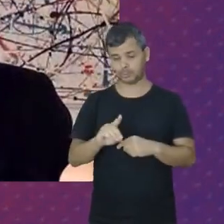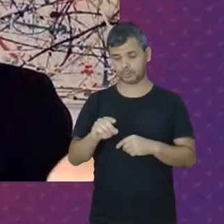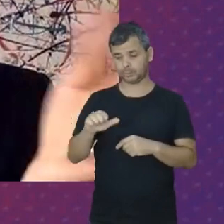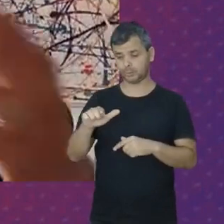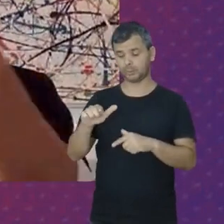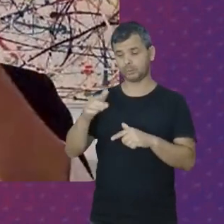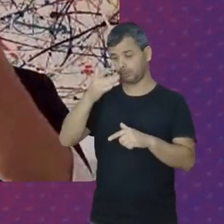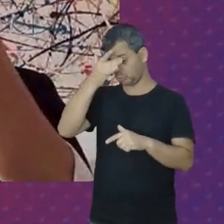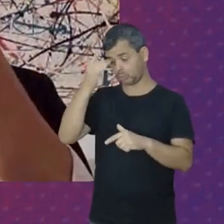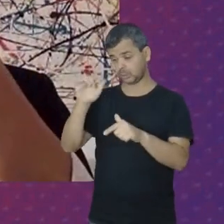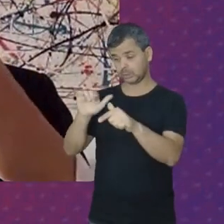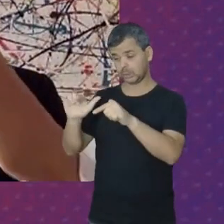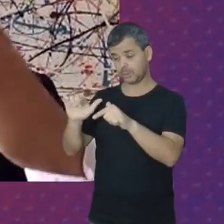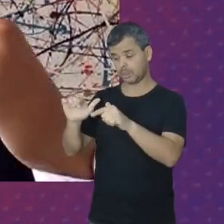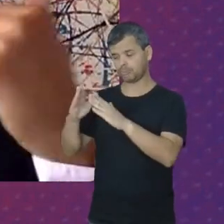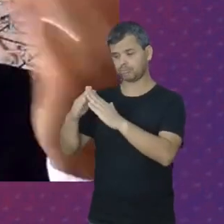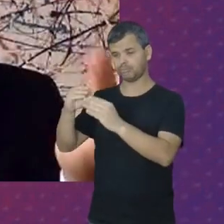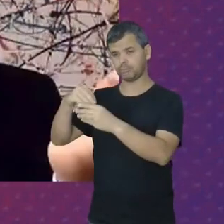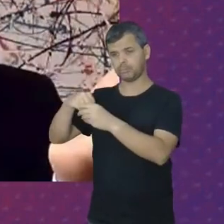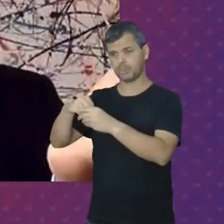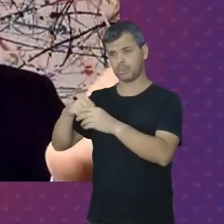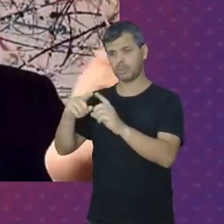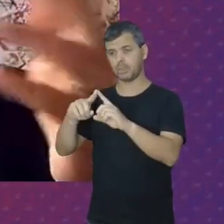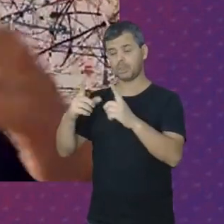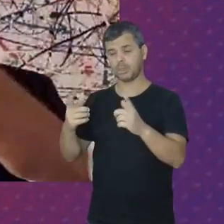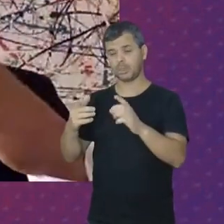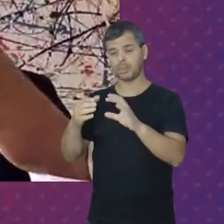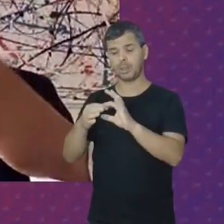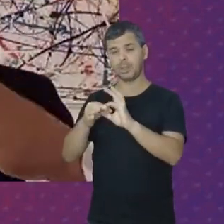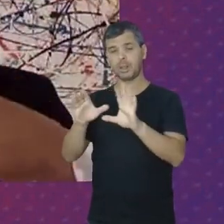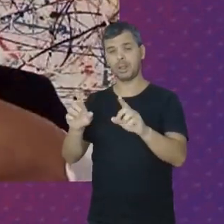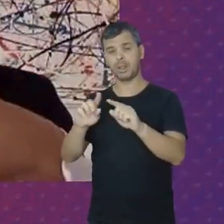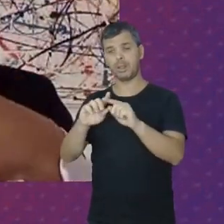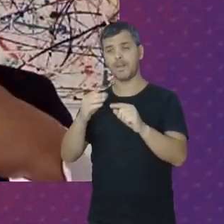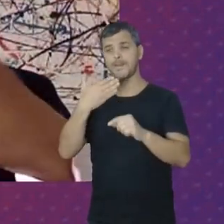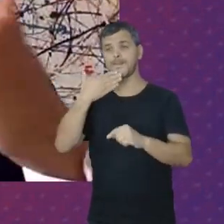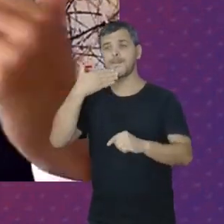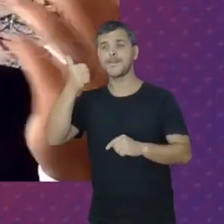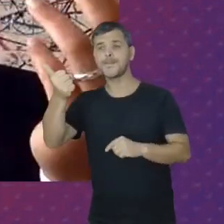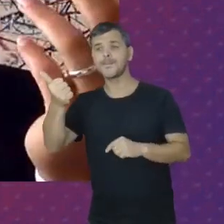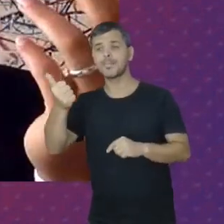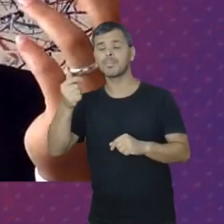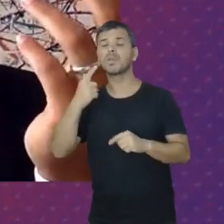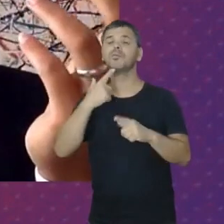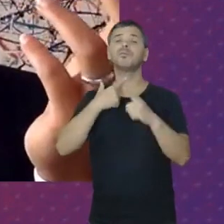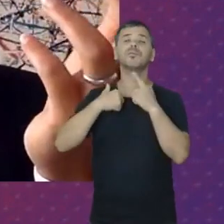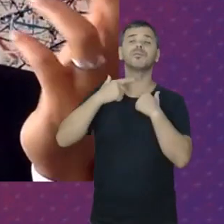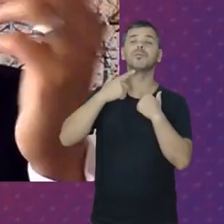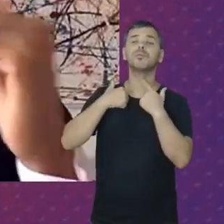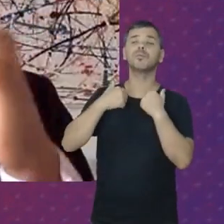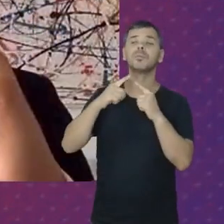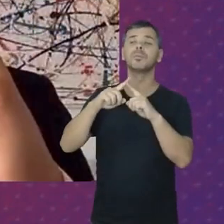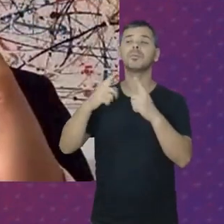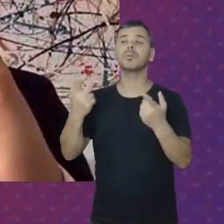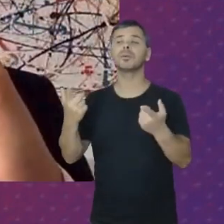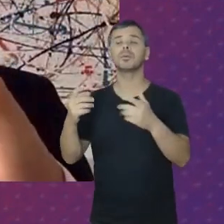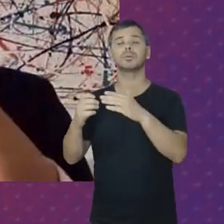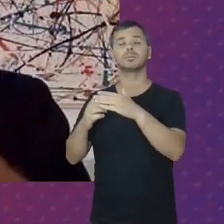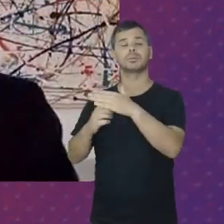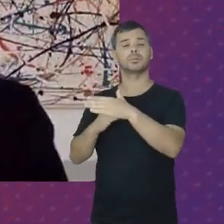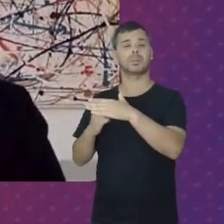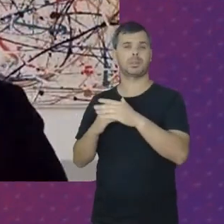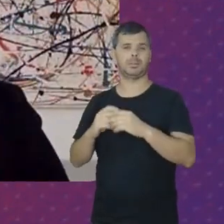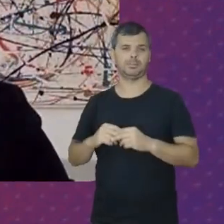trabalhadoras domésticas dependa da liberalidade, ou melhor, da mera vontade dos